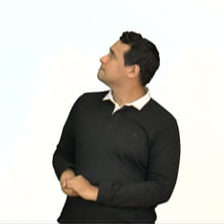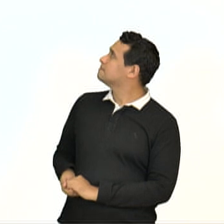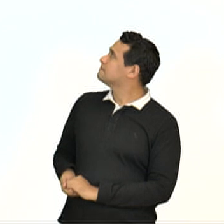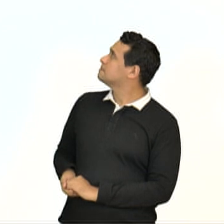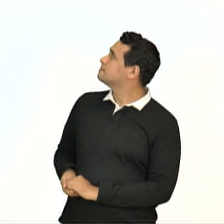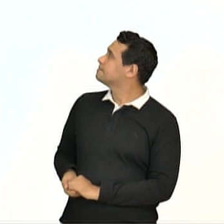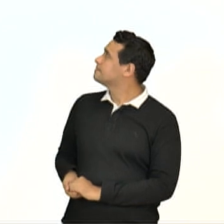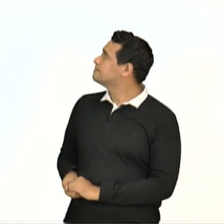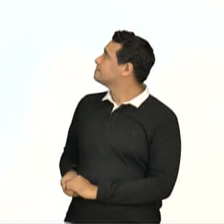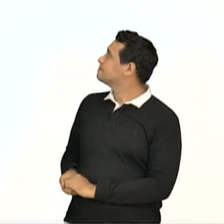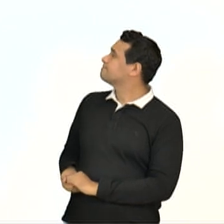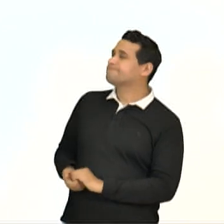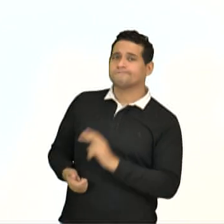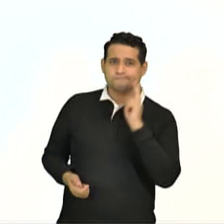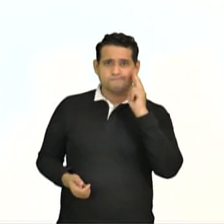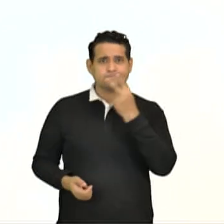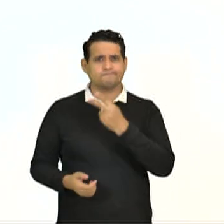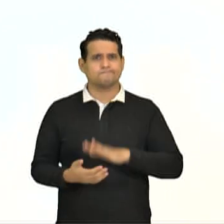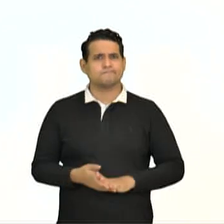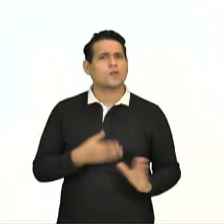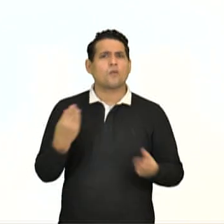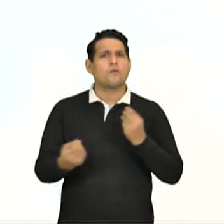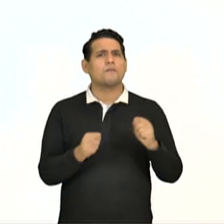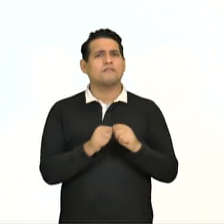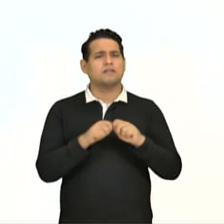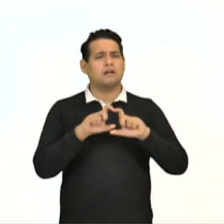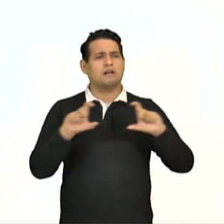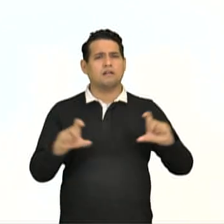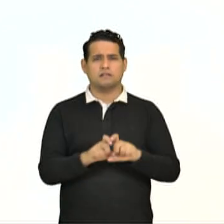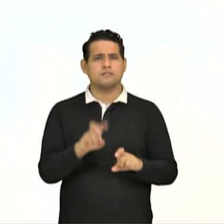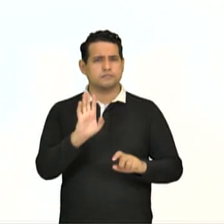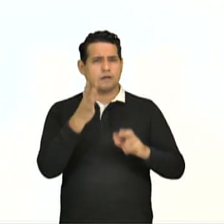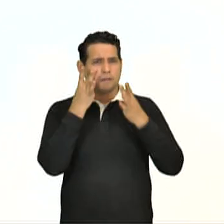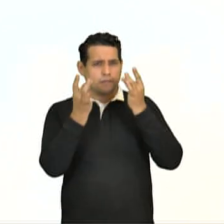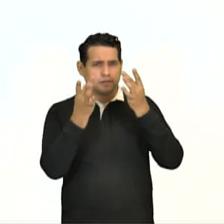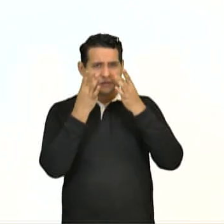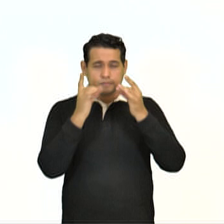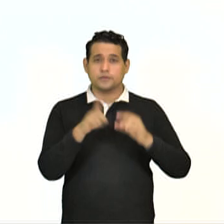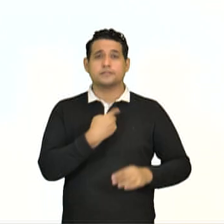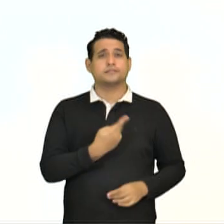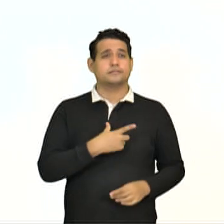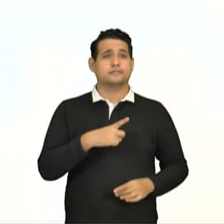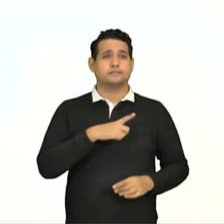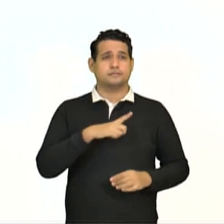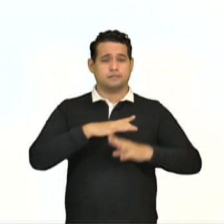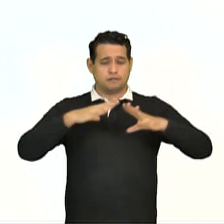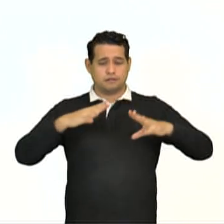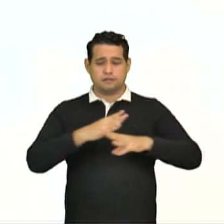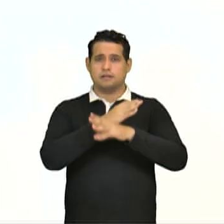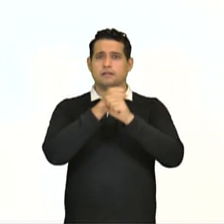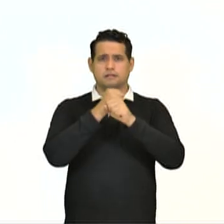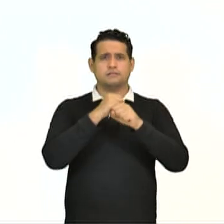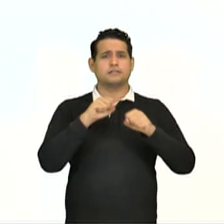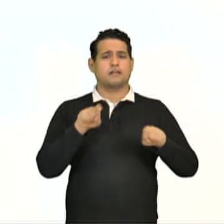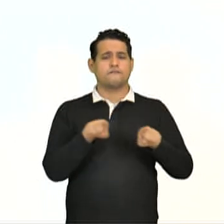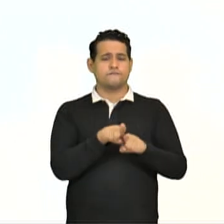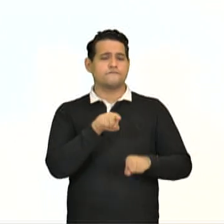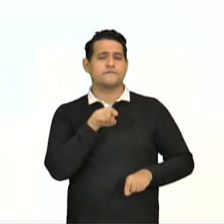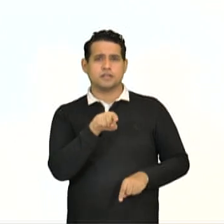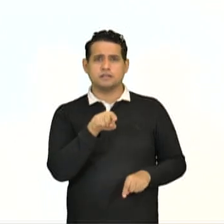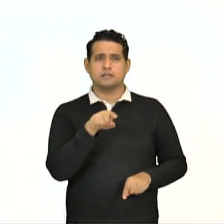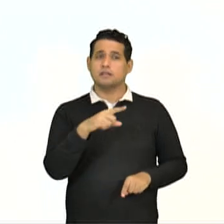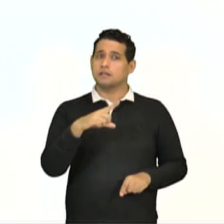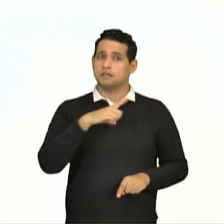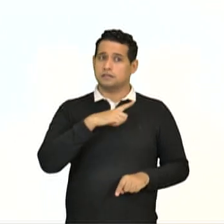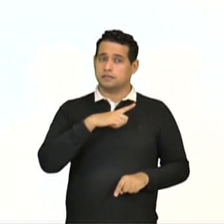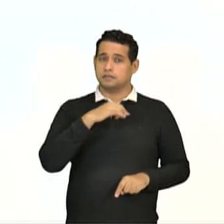3, menos 3/2. E aí? Bom, vocês perceberam que nós temos multiplicação e soma, né? Nós temos